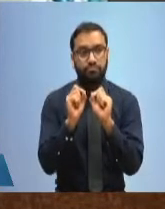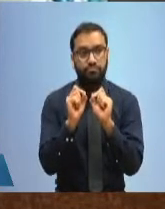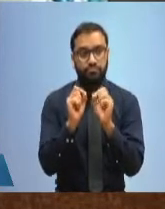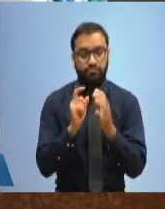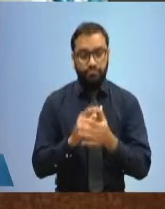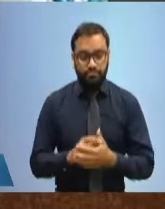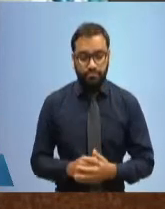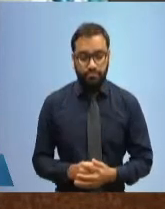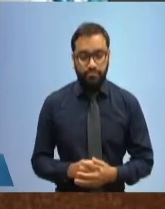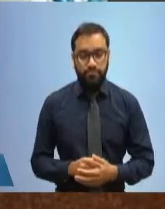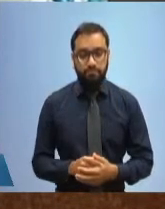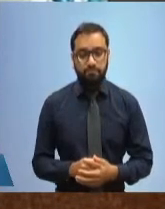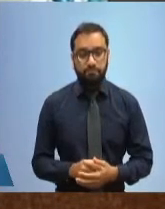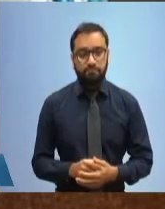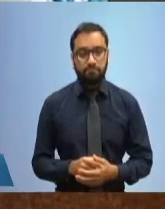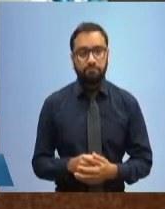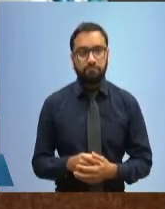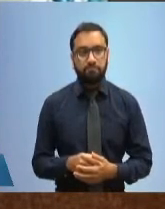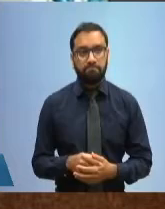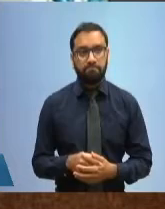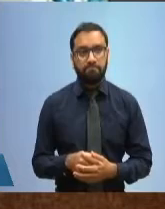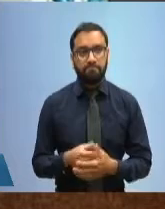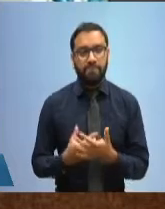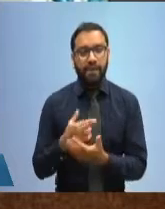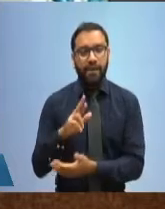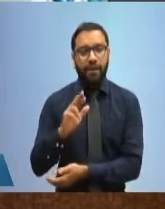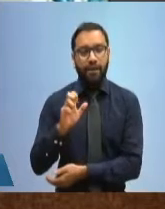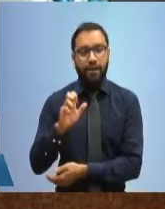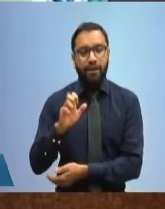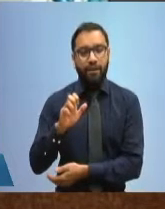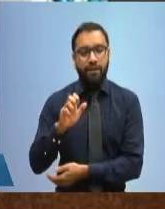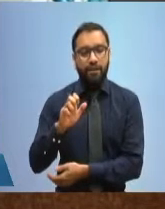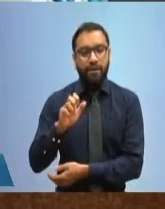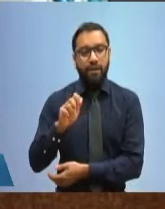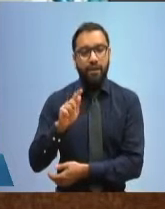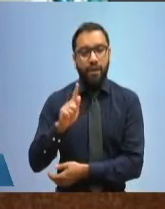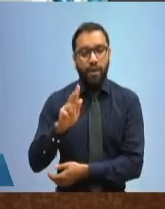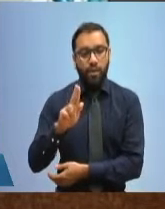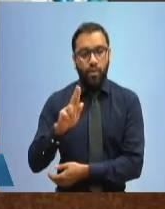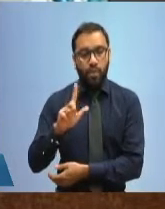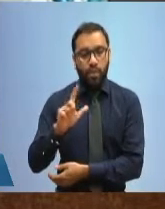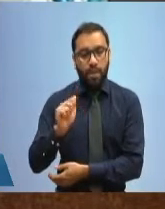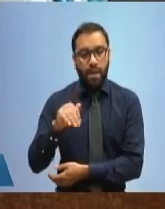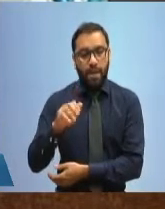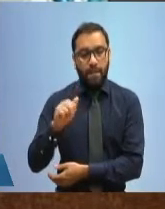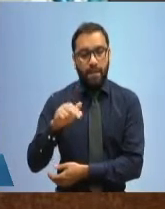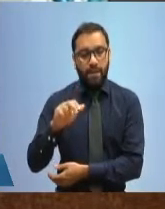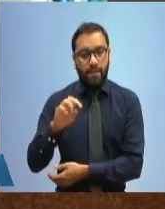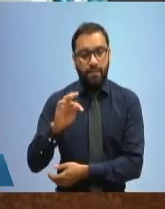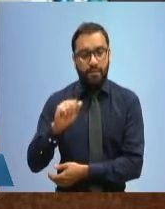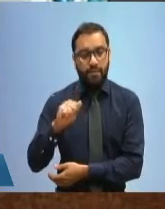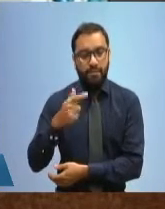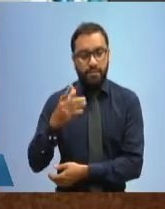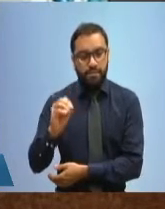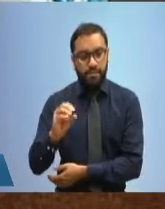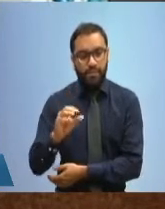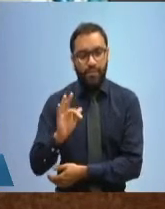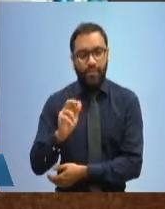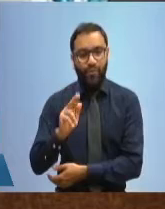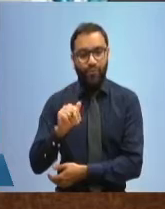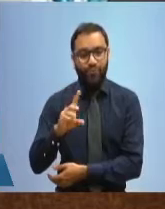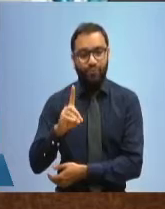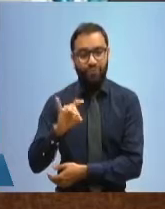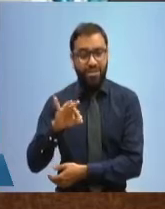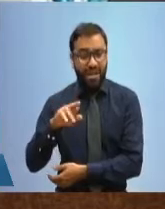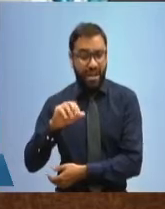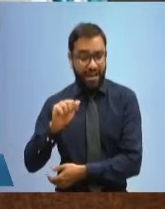da regularização fundiária nessa cidade do qual nós temos aí uma ação por exemplo é tramitando junto ao